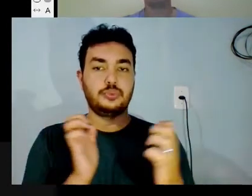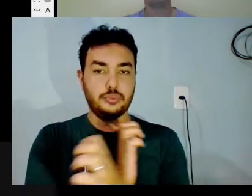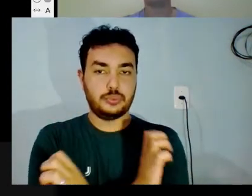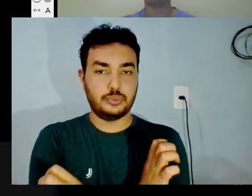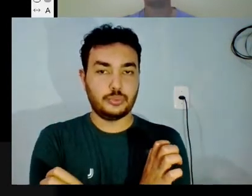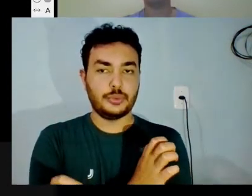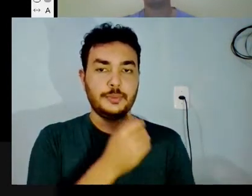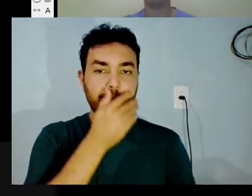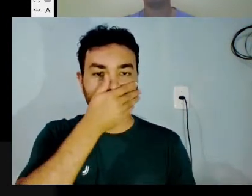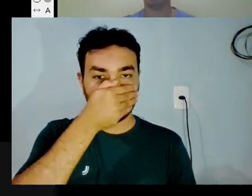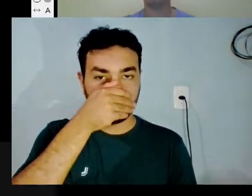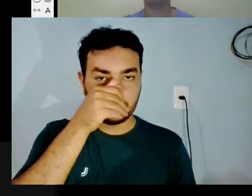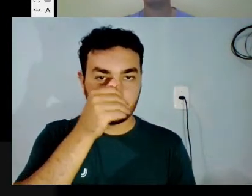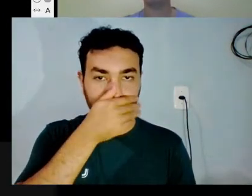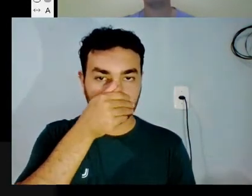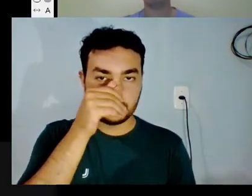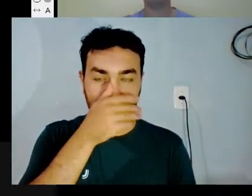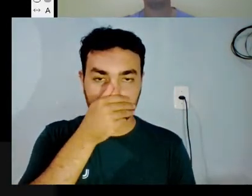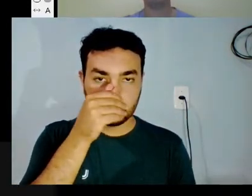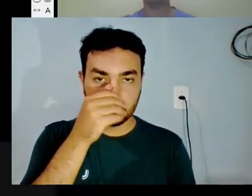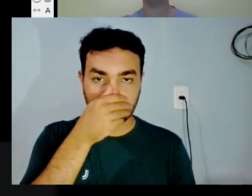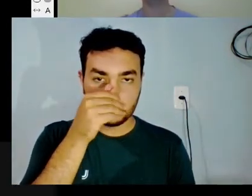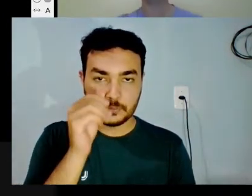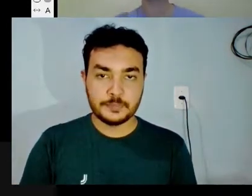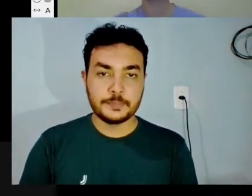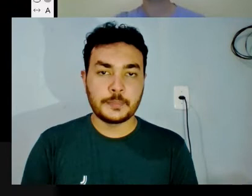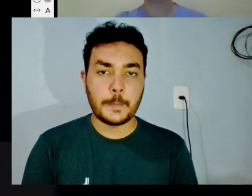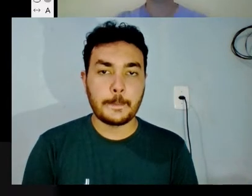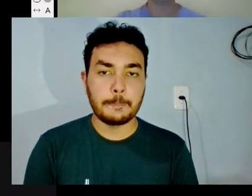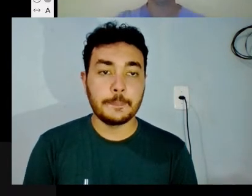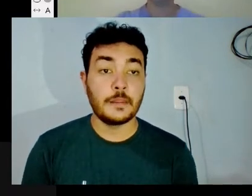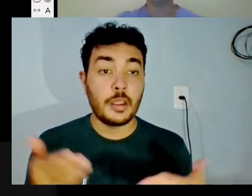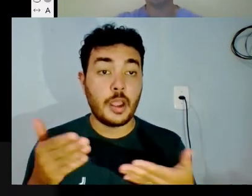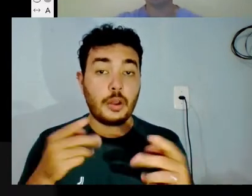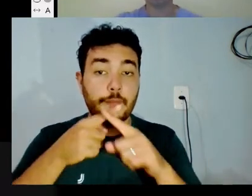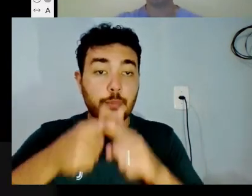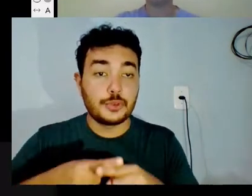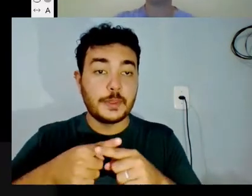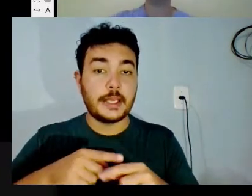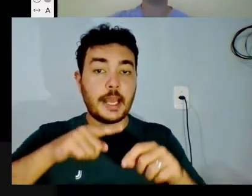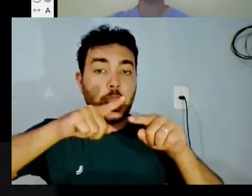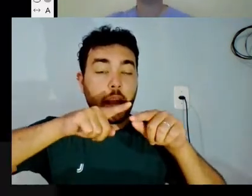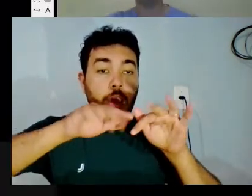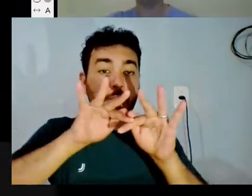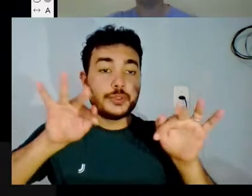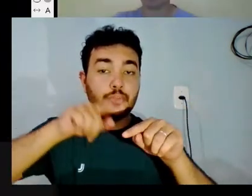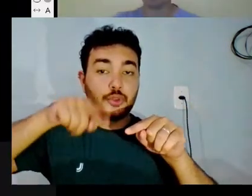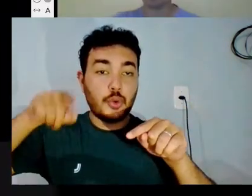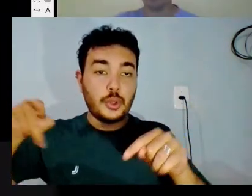ó, multiplicando as duas funções de onda dos dois elétrons ocupando o átomo A. Então,